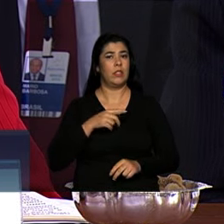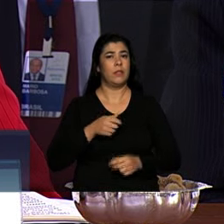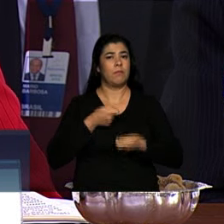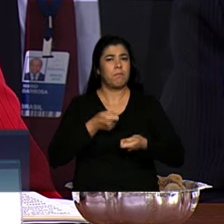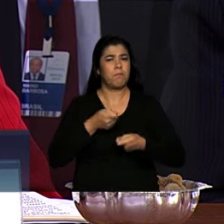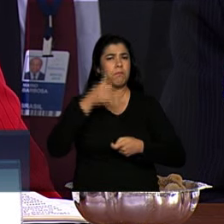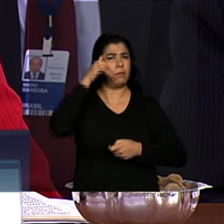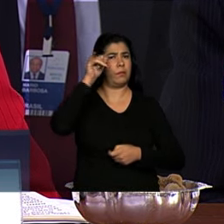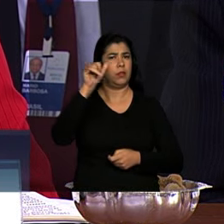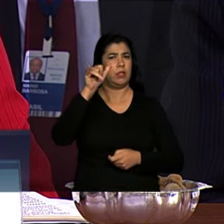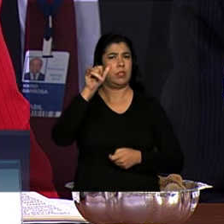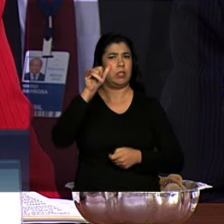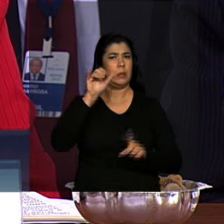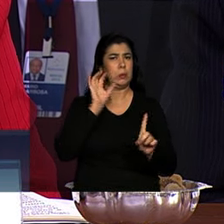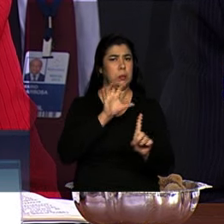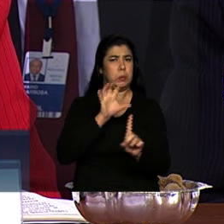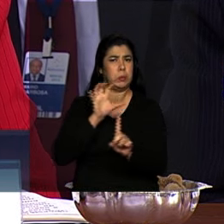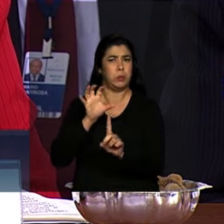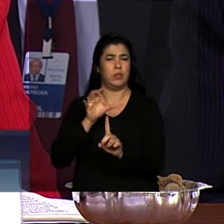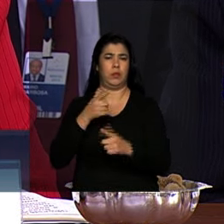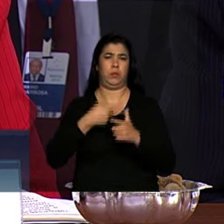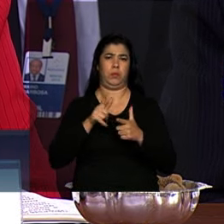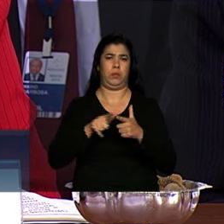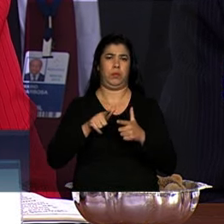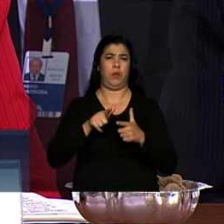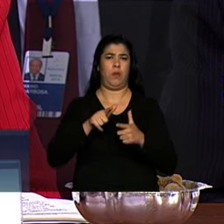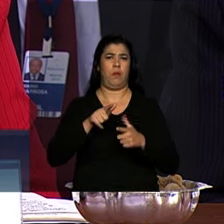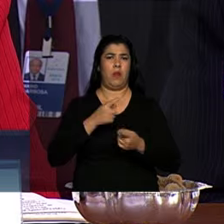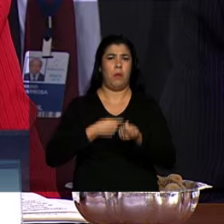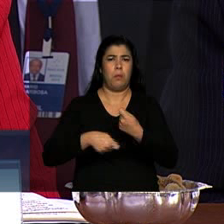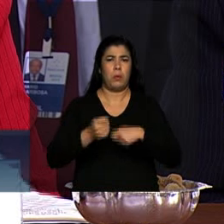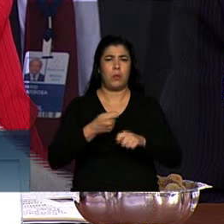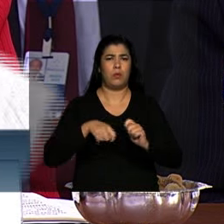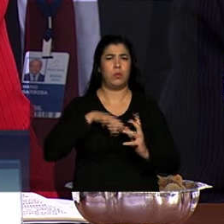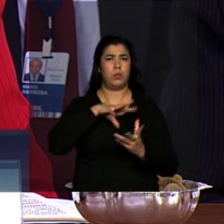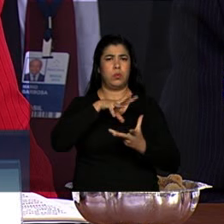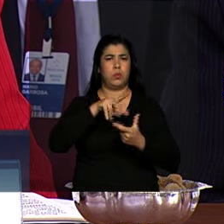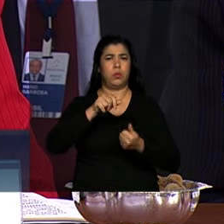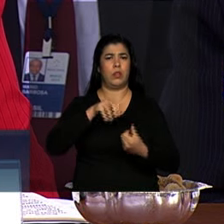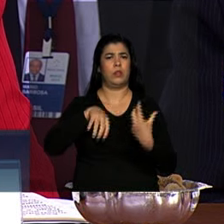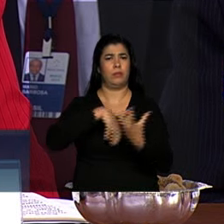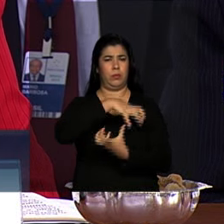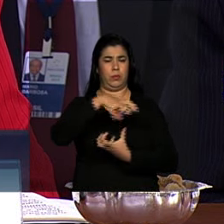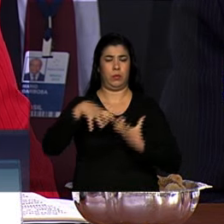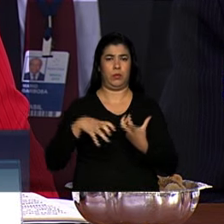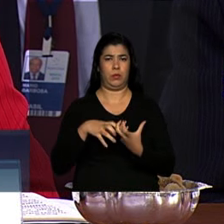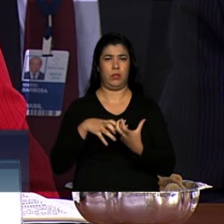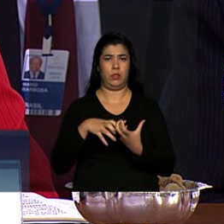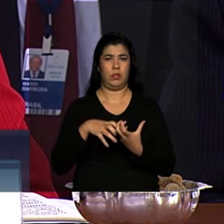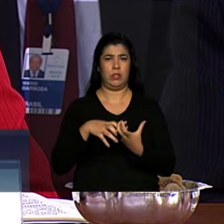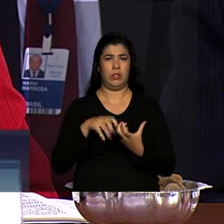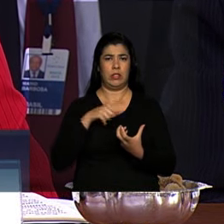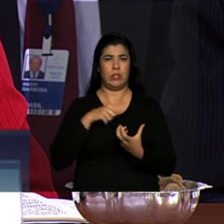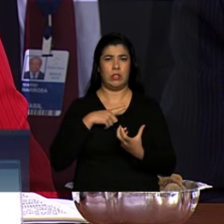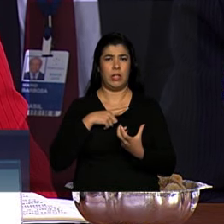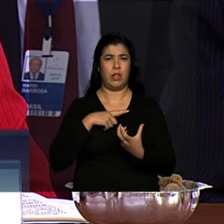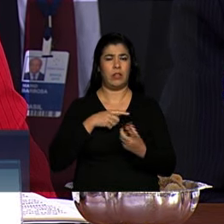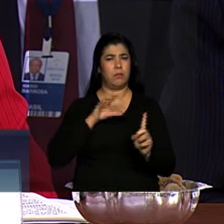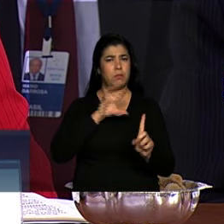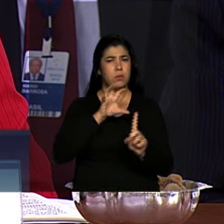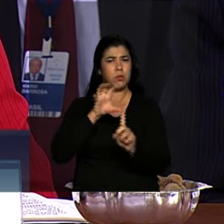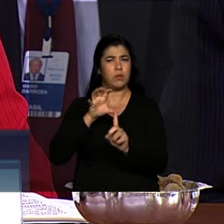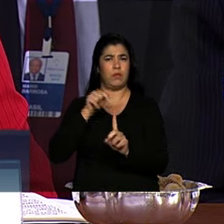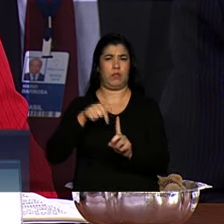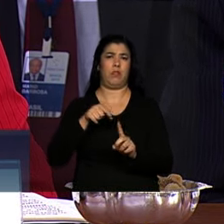efeitos mais nocivos da crise econômico-financeira global contaminassem nossas economias.